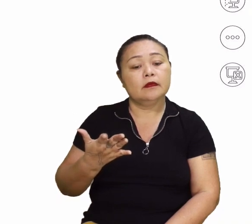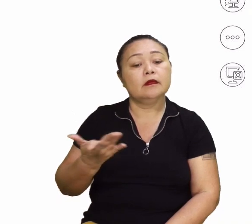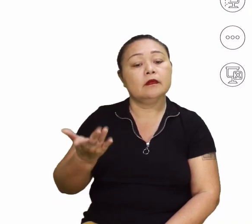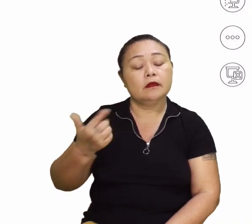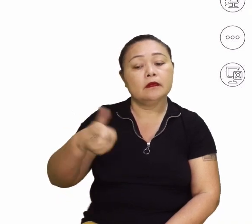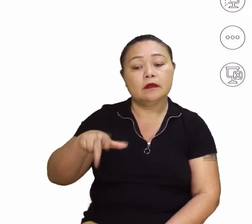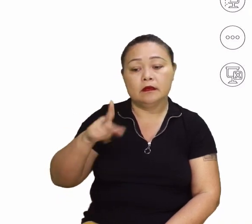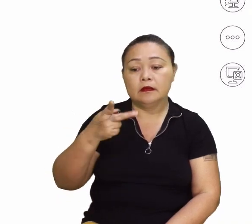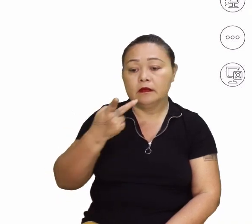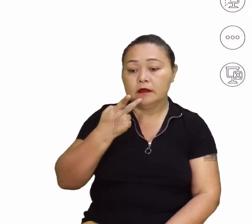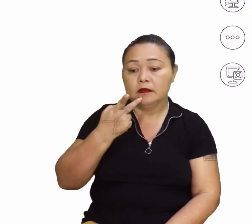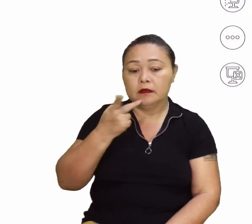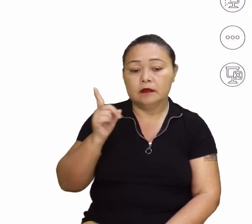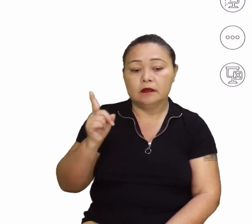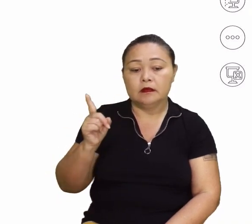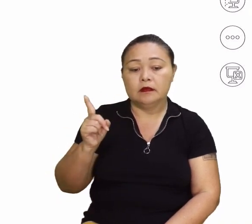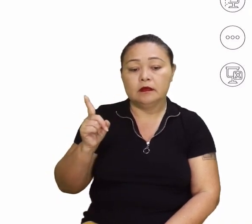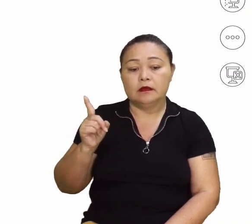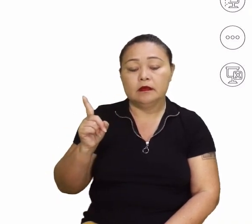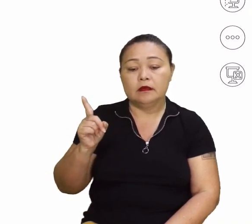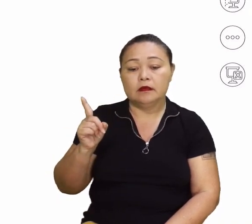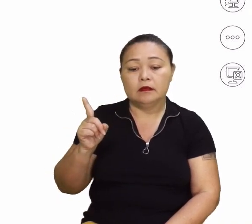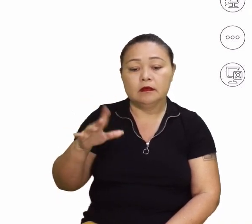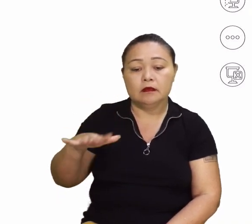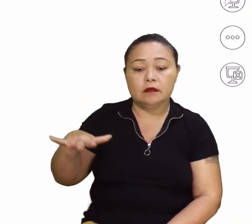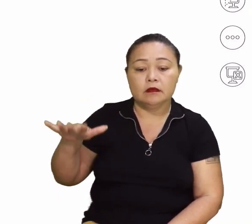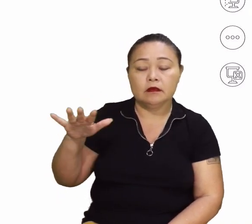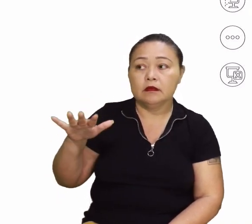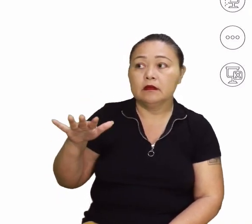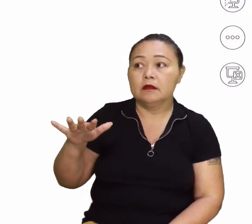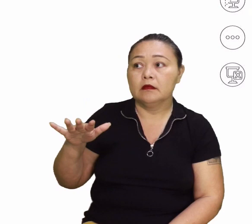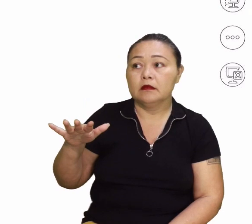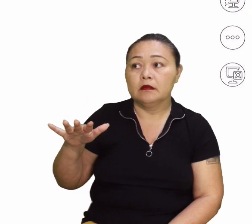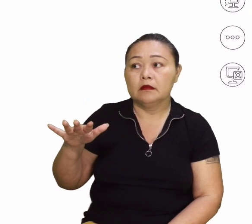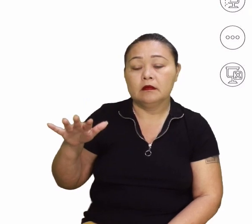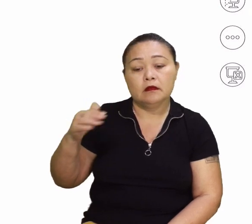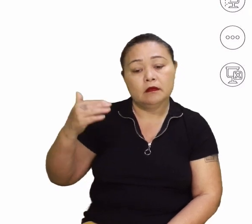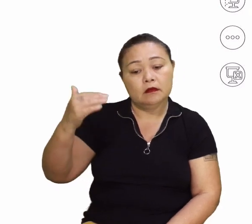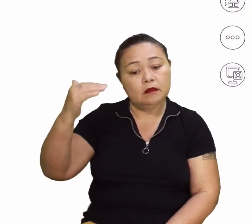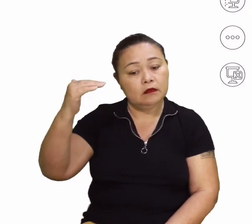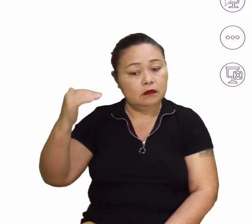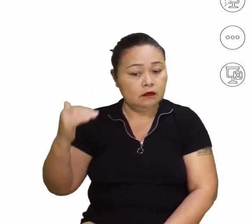Ainda posso dizer mais para vocês. Essa região aqui, ó, já chegando para o